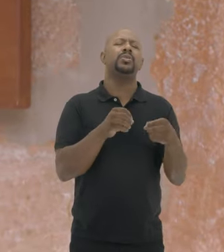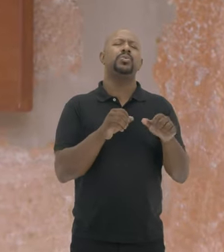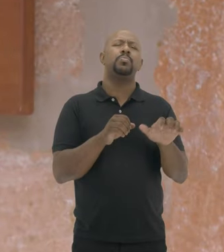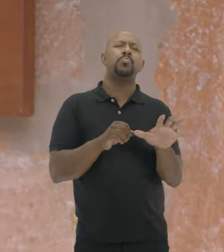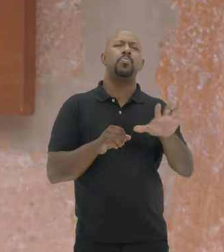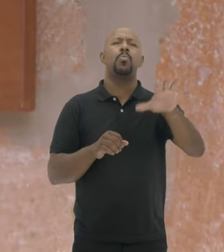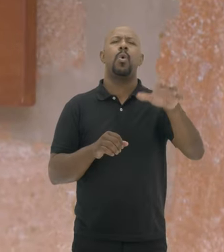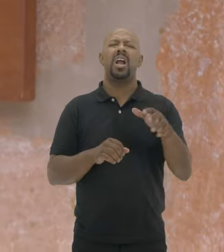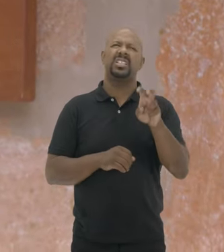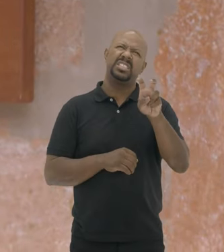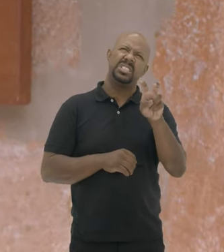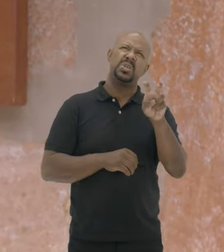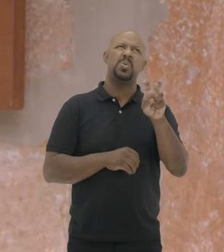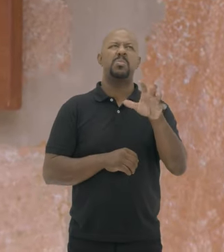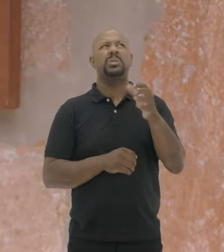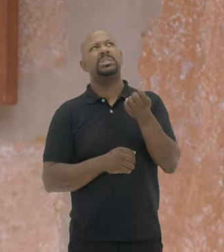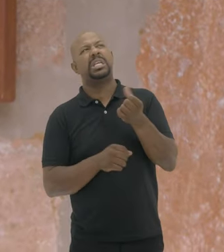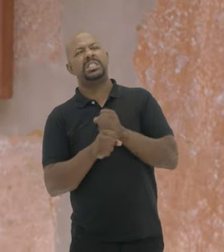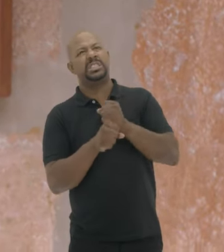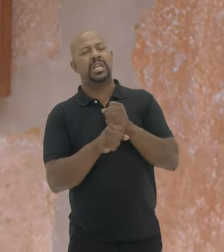escrito Recanto de Mariana